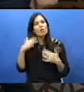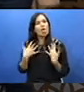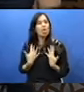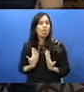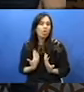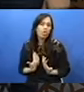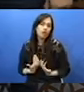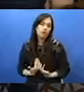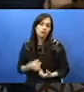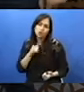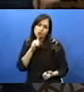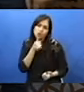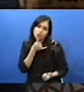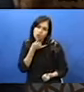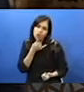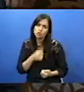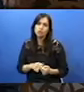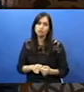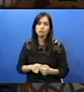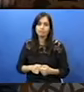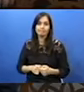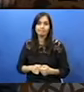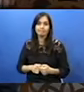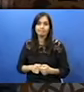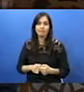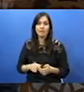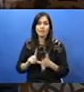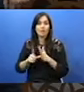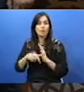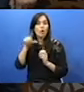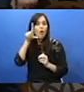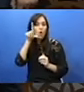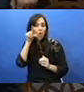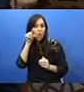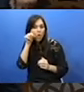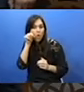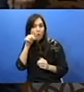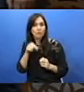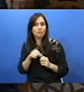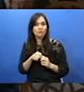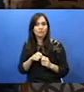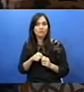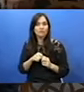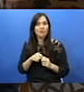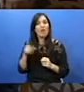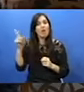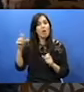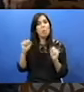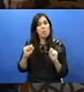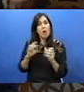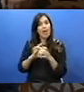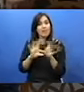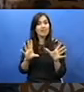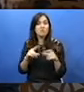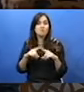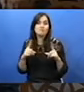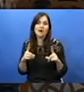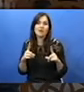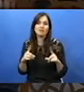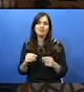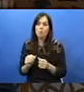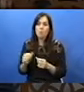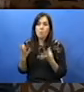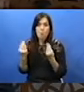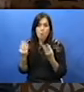sono. Mesmo o álcool sendo uma droga permitida, ela, principalmente em altas dosagens, pode causar